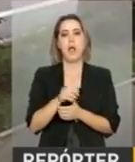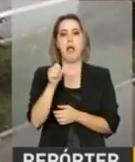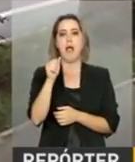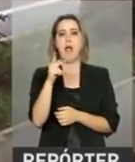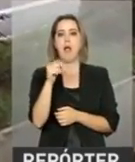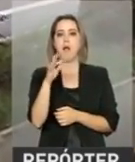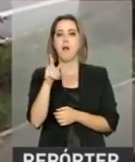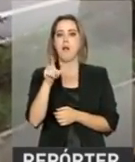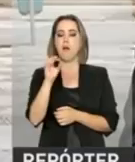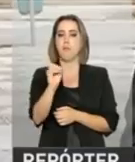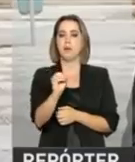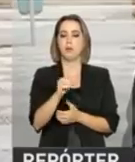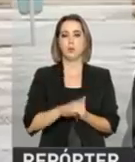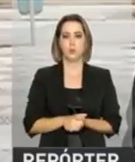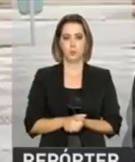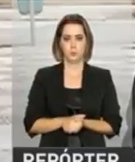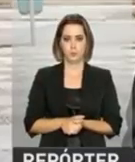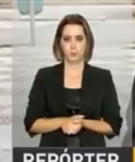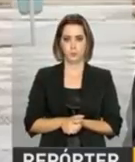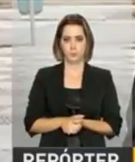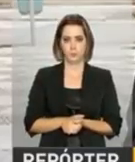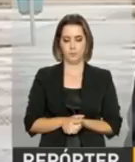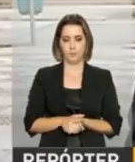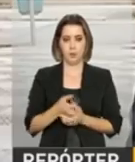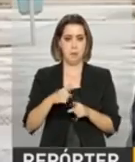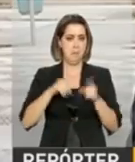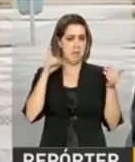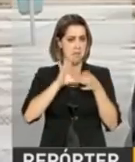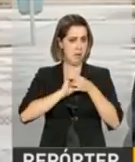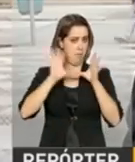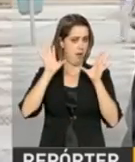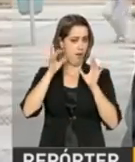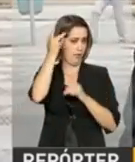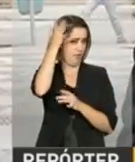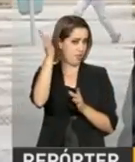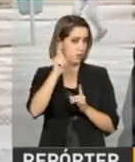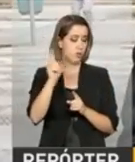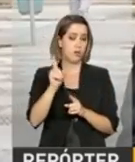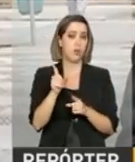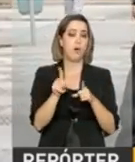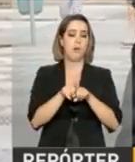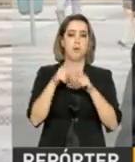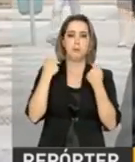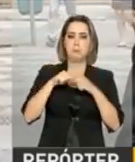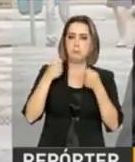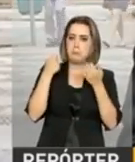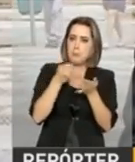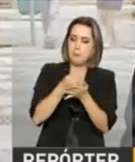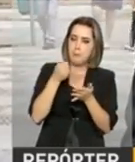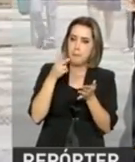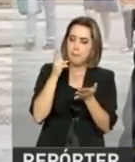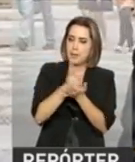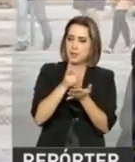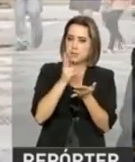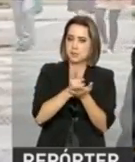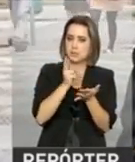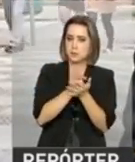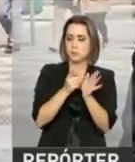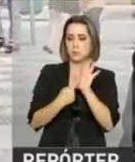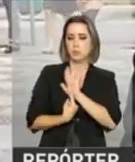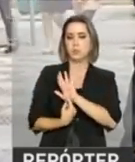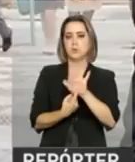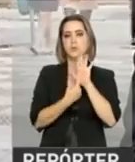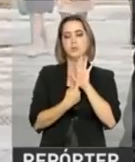deixo no banco, eu tenho aplicação. Mas o dinheiro não é liberado assim automaticamente. Mesmo para quem apresenta a declaração nos primeiros dias,